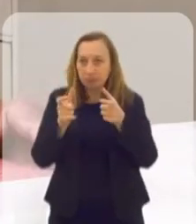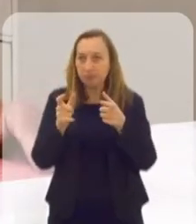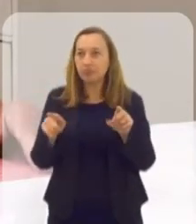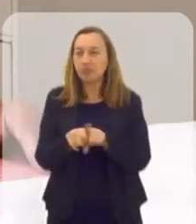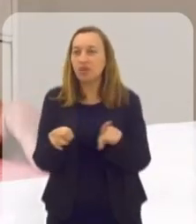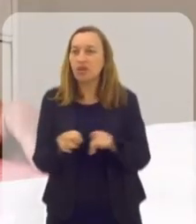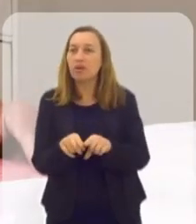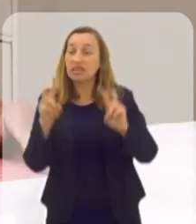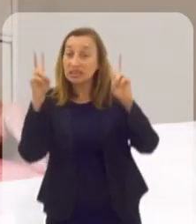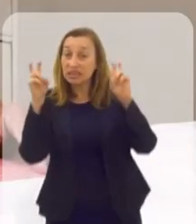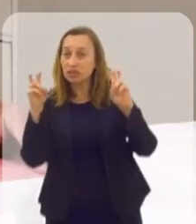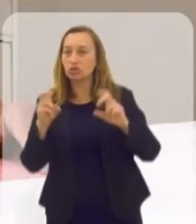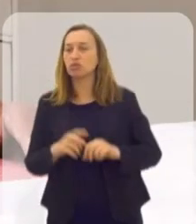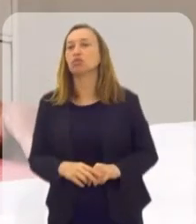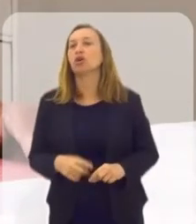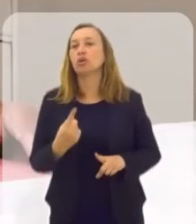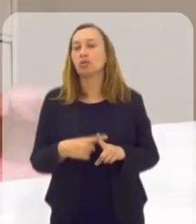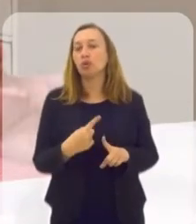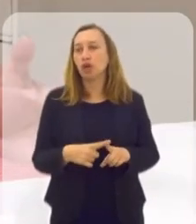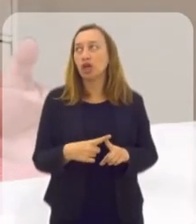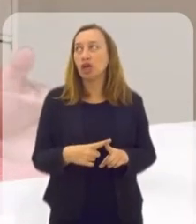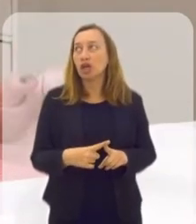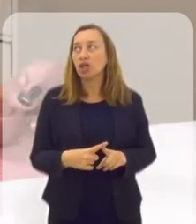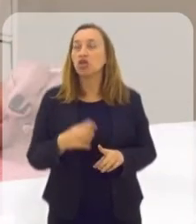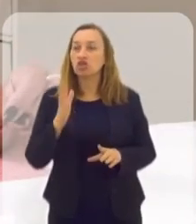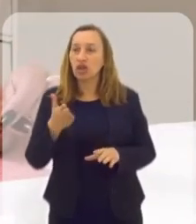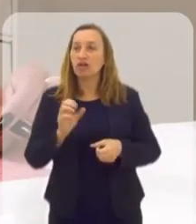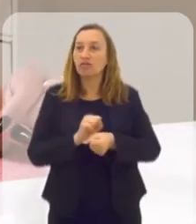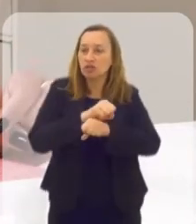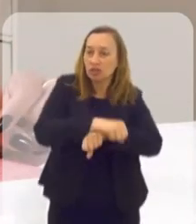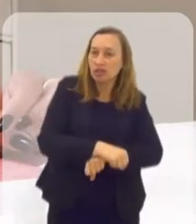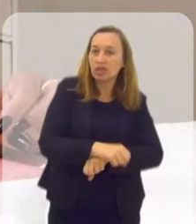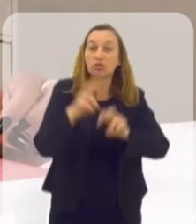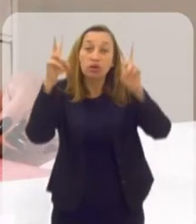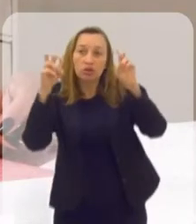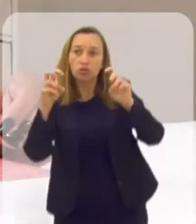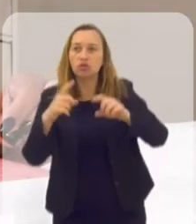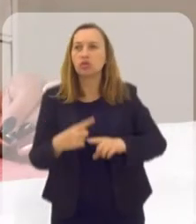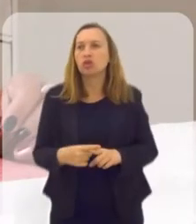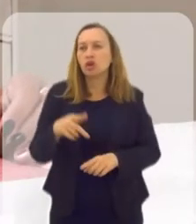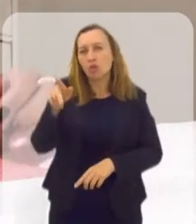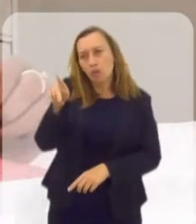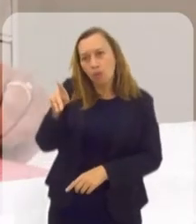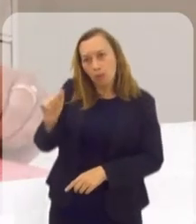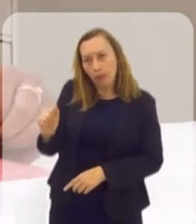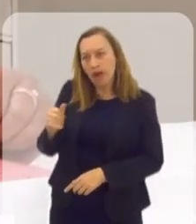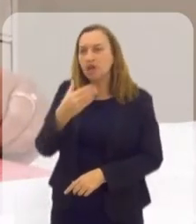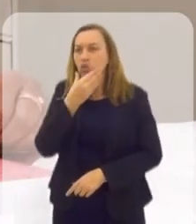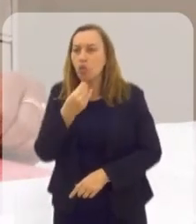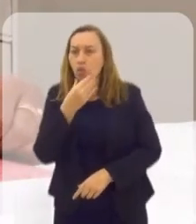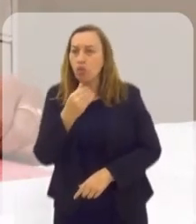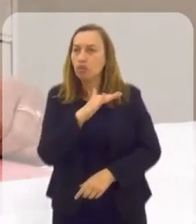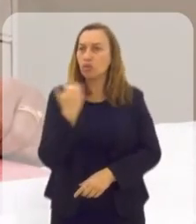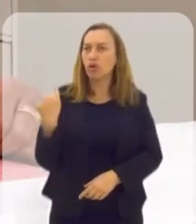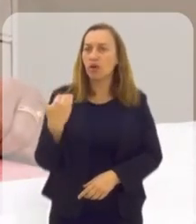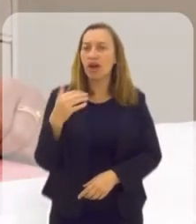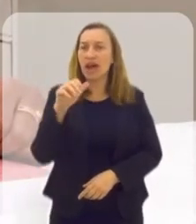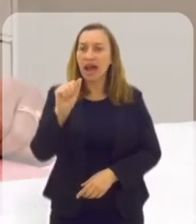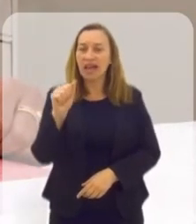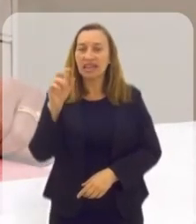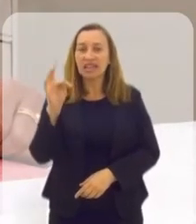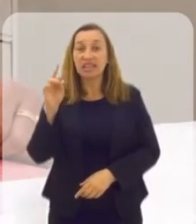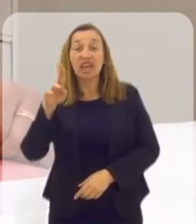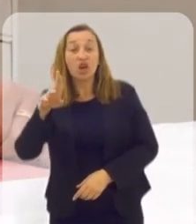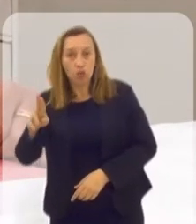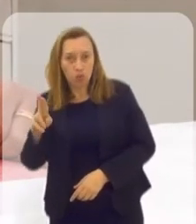chamou muita atenção nesse caso específico, até porque eu já fiz um seminário sobre isso, é que o pai do rapaz que morreu era